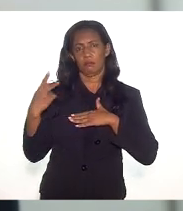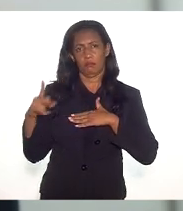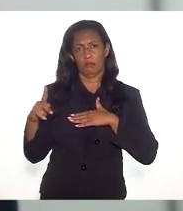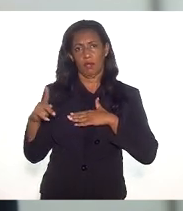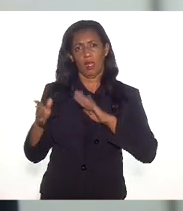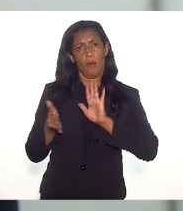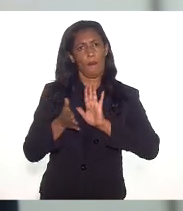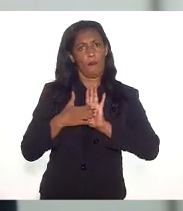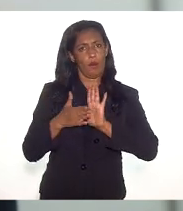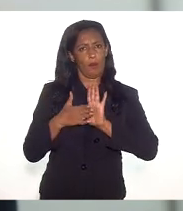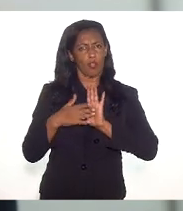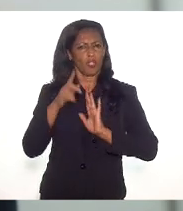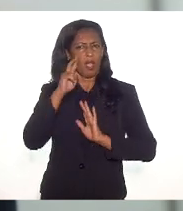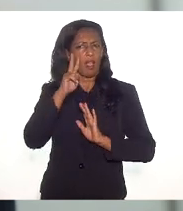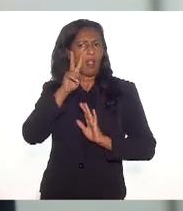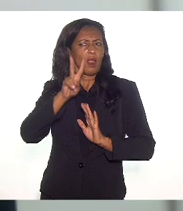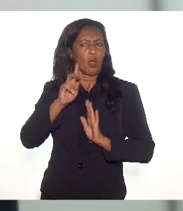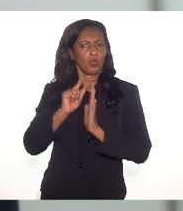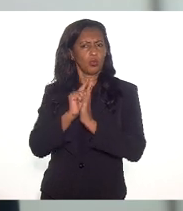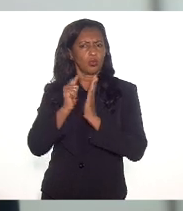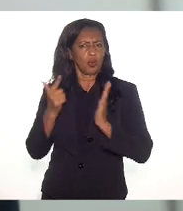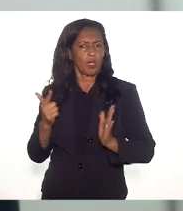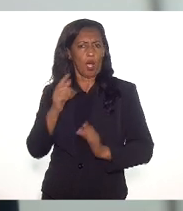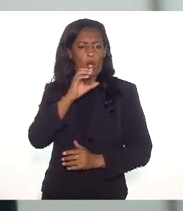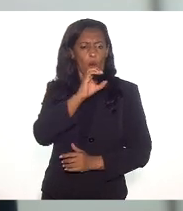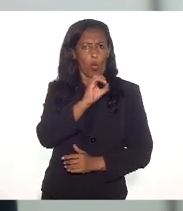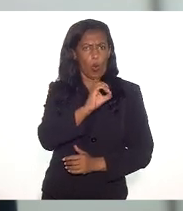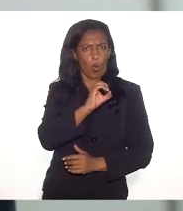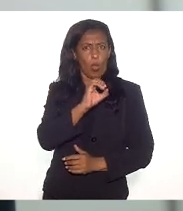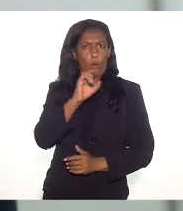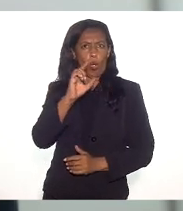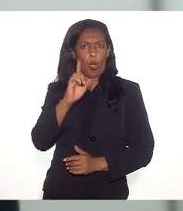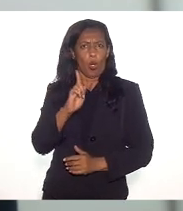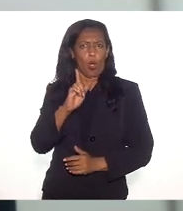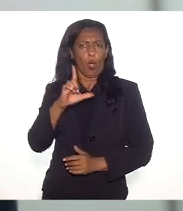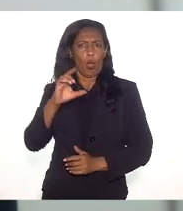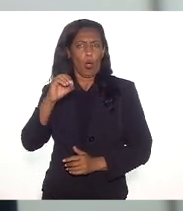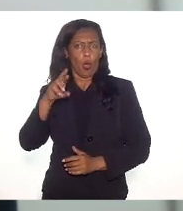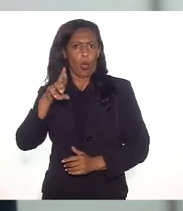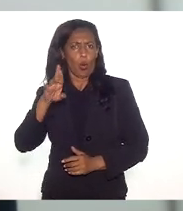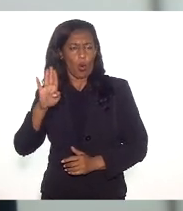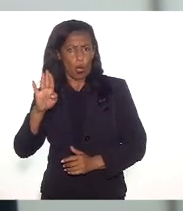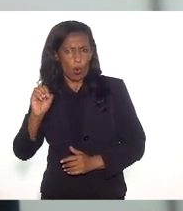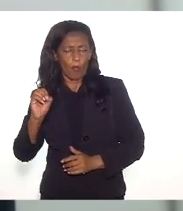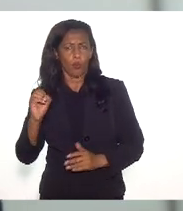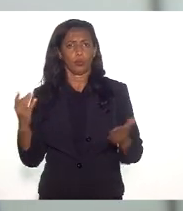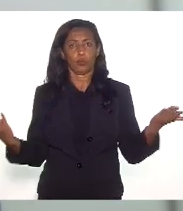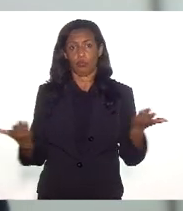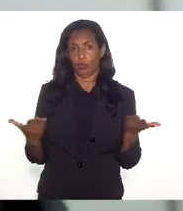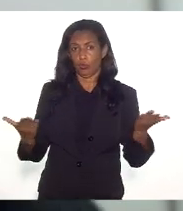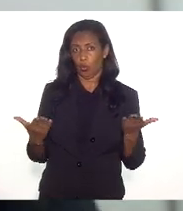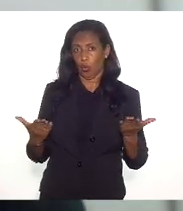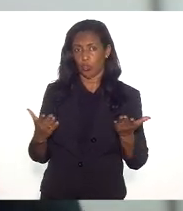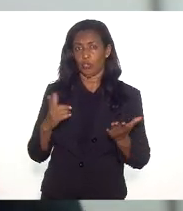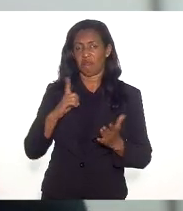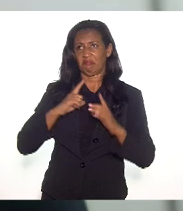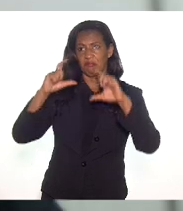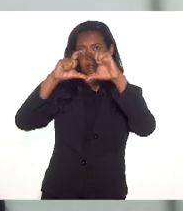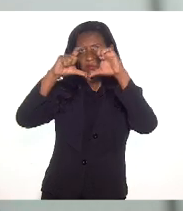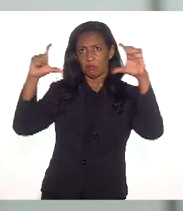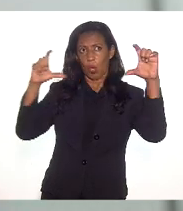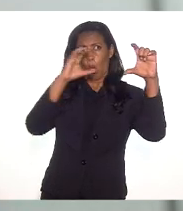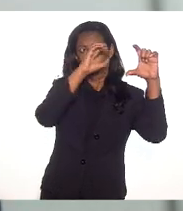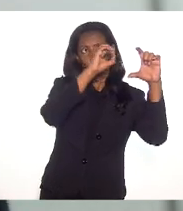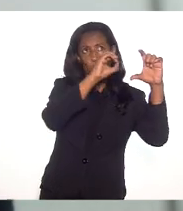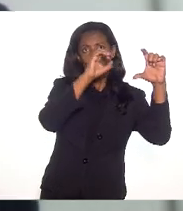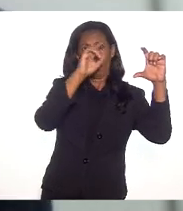O Globo de hoje, tem um artigo do deputado André Siciliano explicitando,